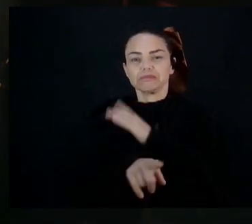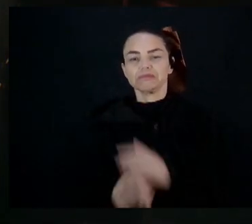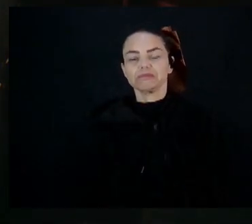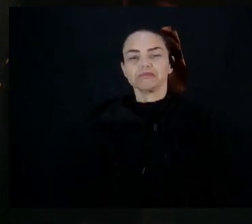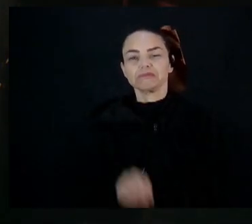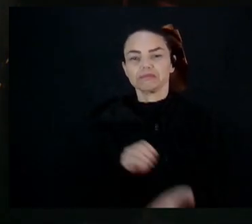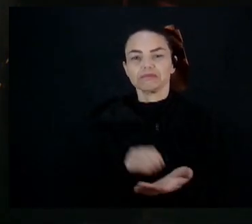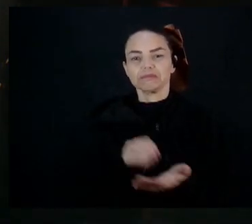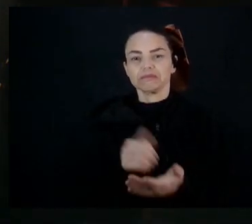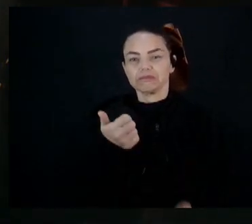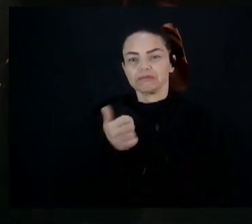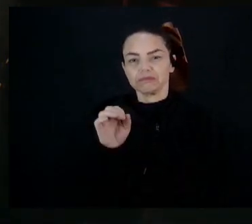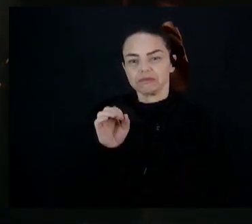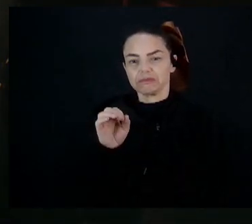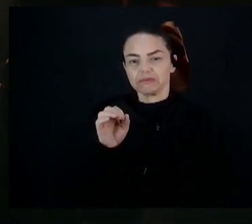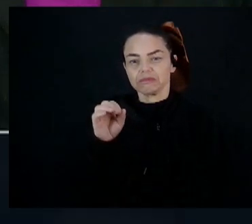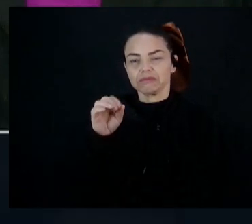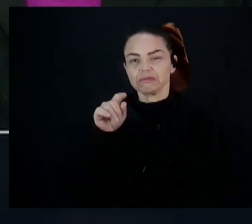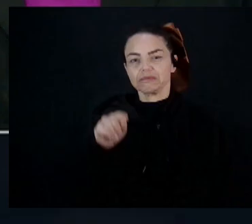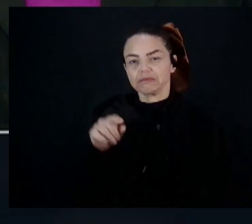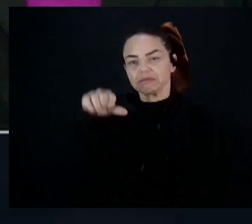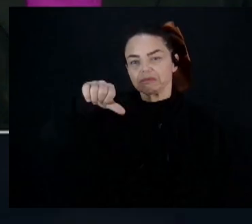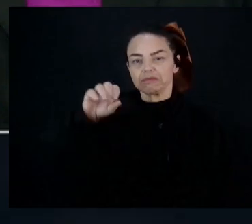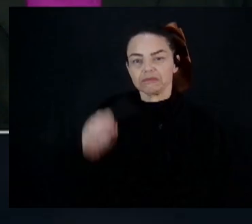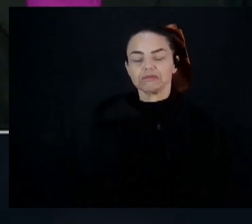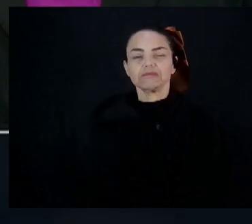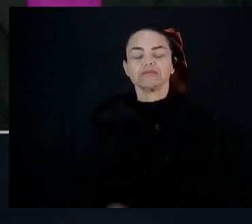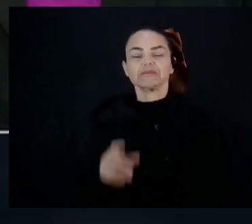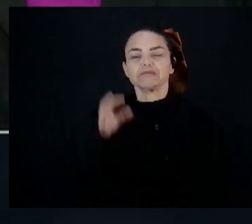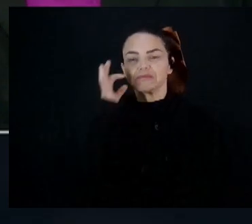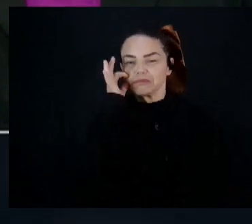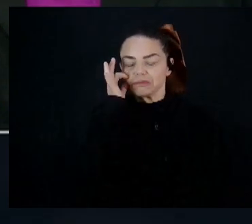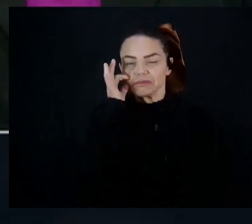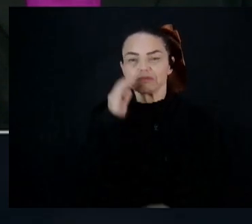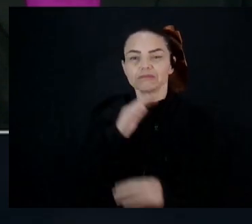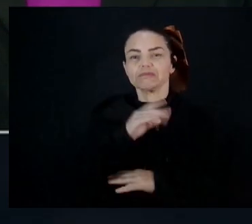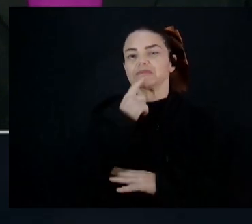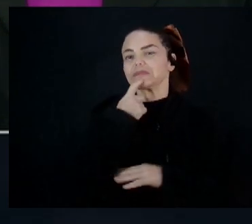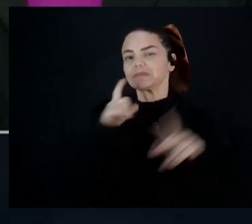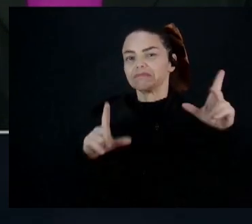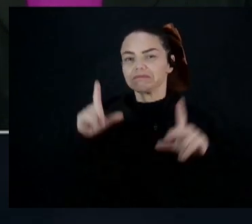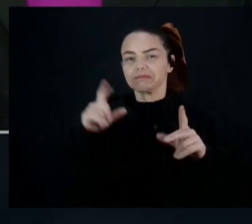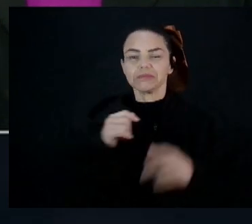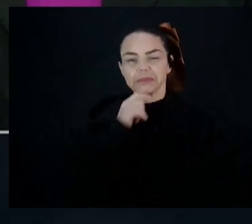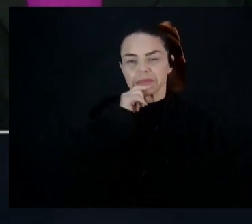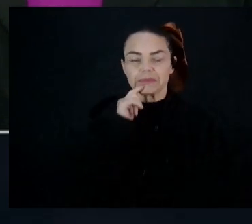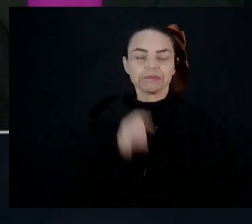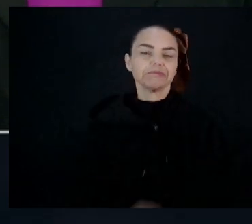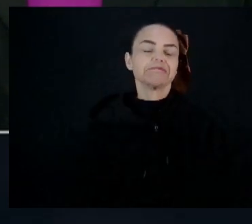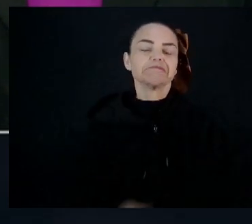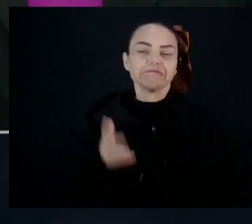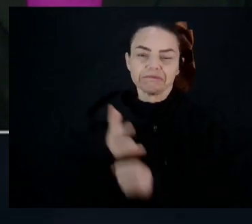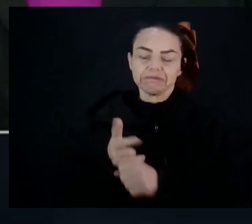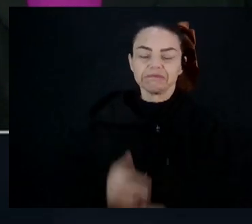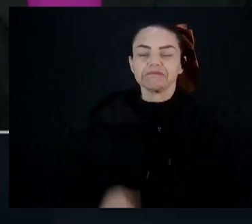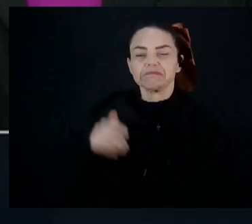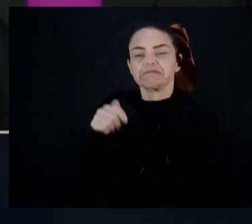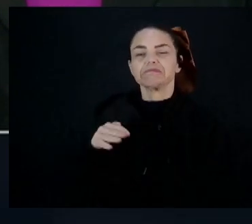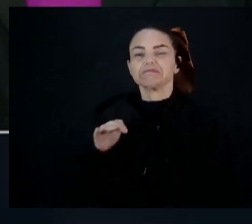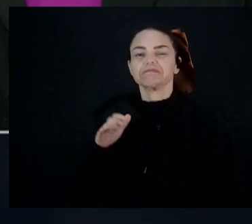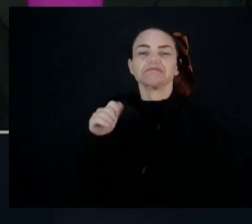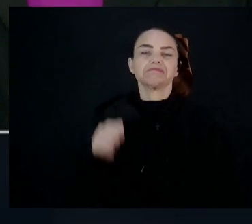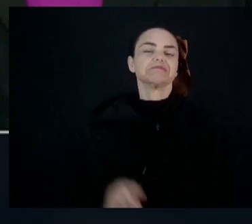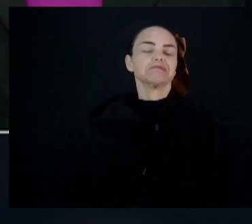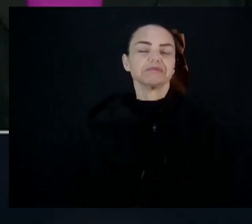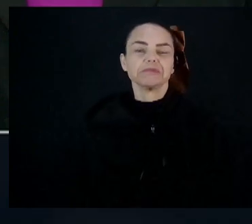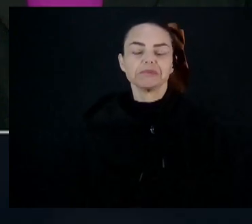minutinhos para as 9 da manhã, estamos ao vivo aqui, TV Câmara Campinas, Estúdio Câmara. Márcia Oliveira do Nova Europa: